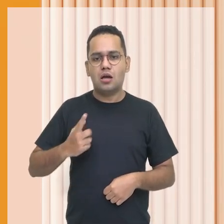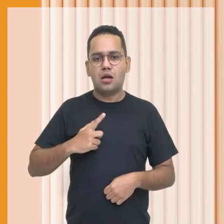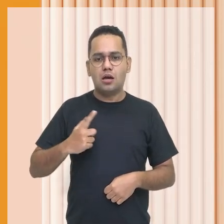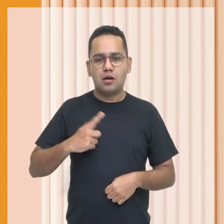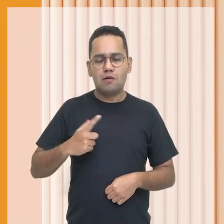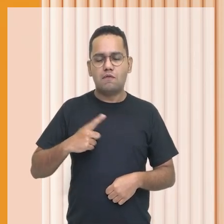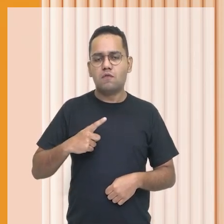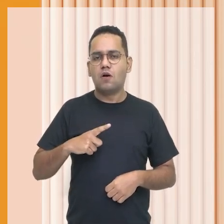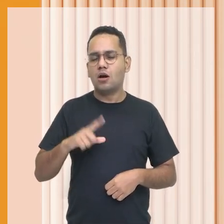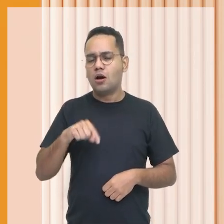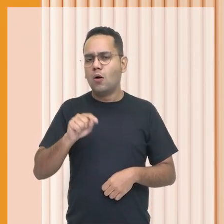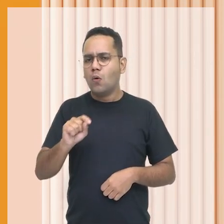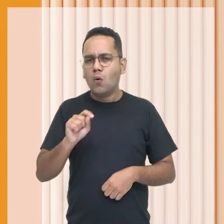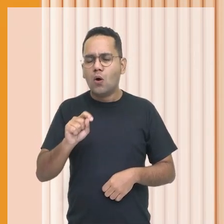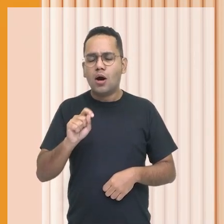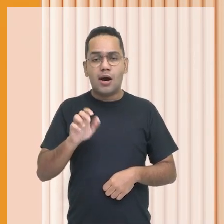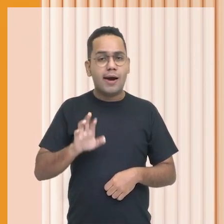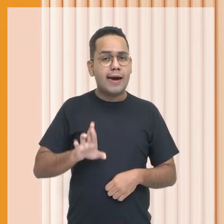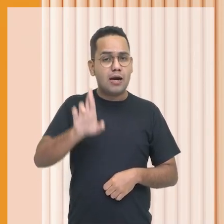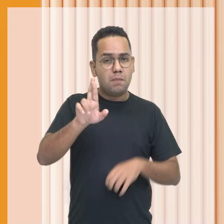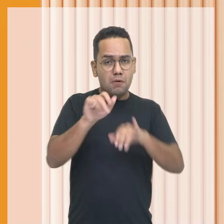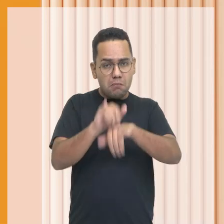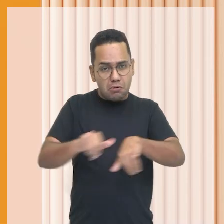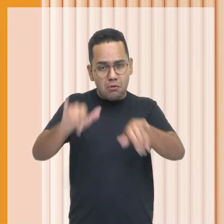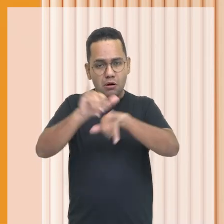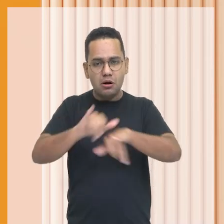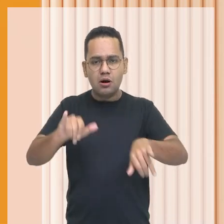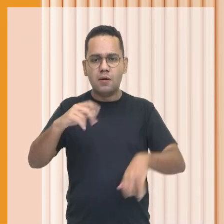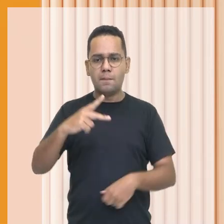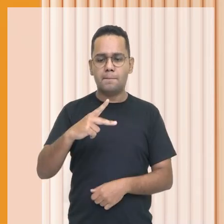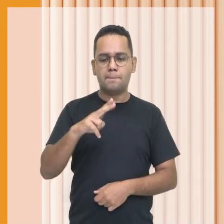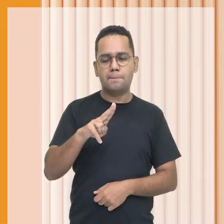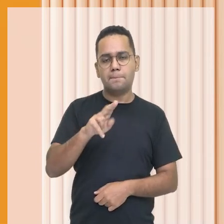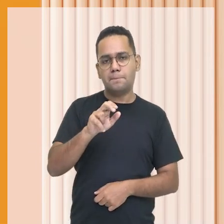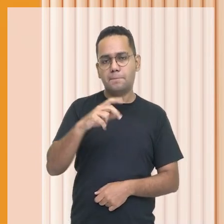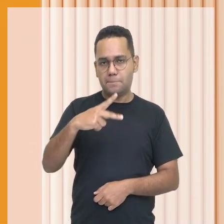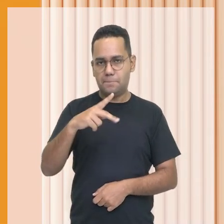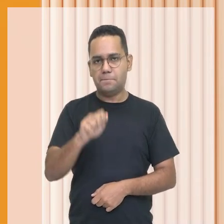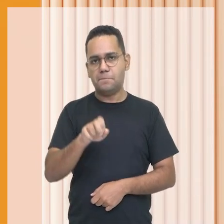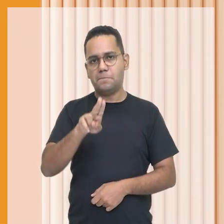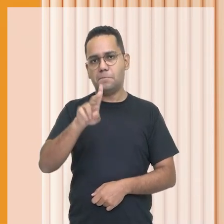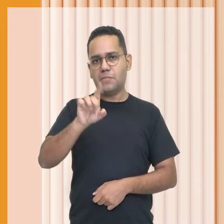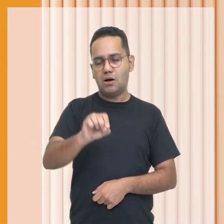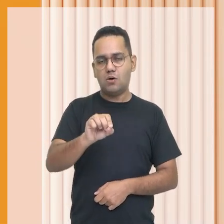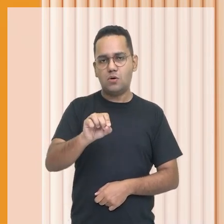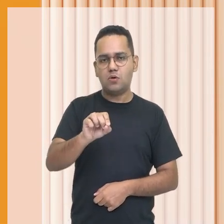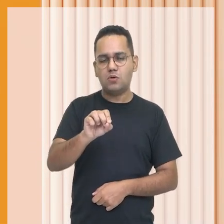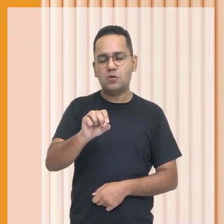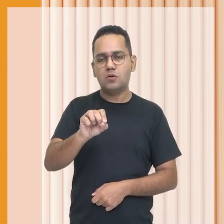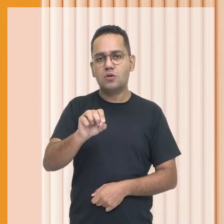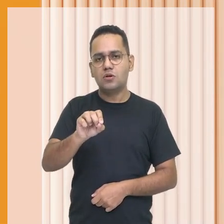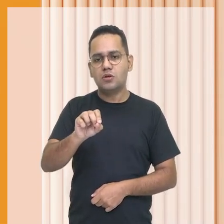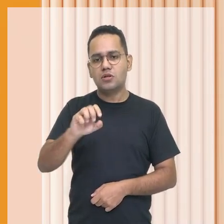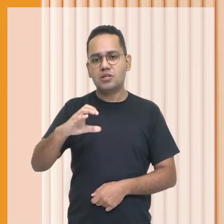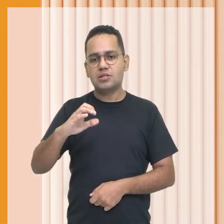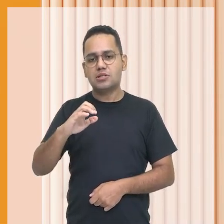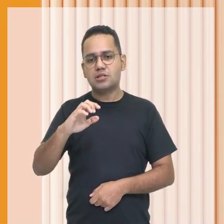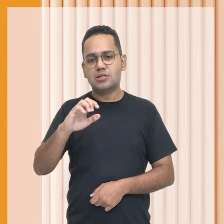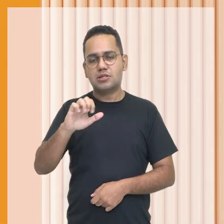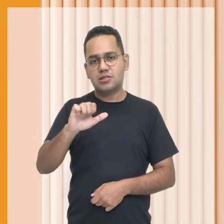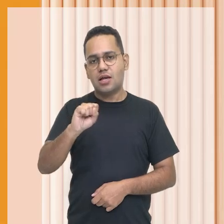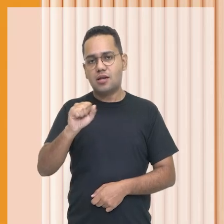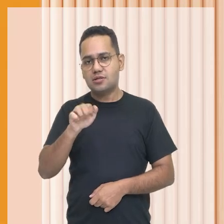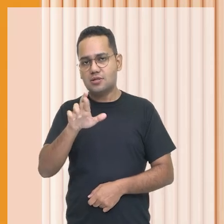sua campanha, tá, o Paulo César Farias. Né? Então nós vamos ter o caso PC,